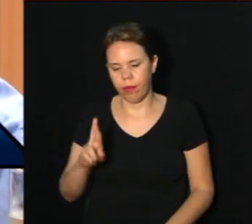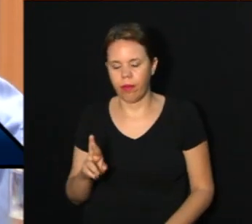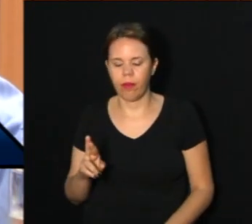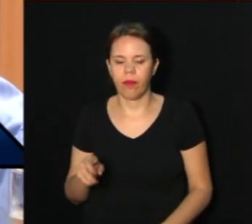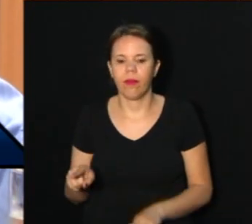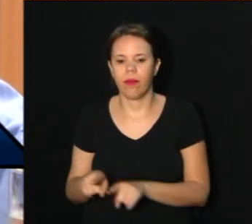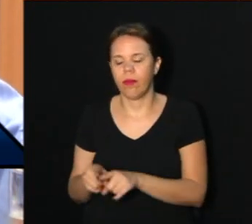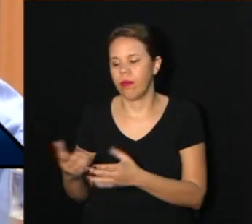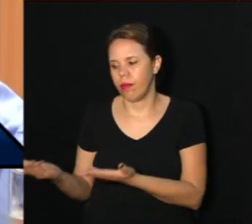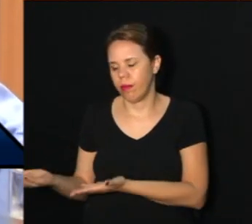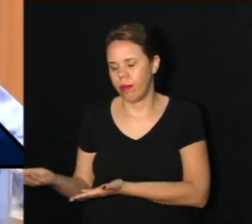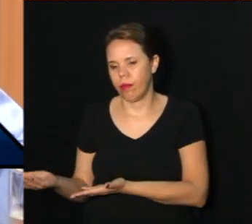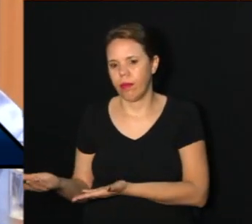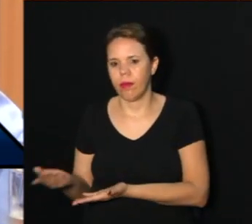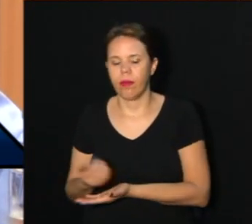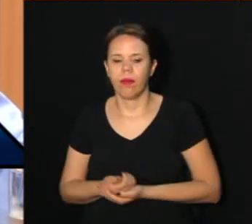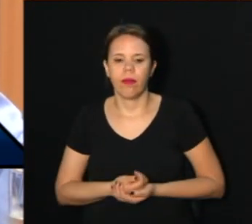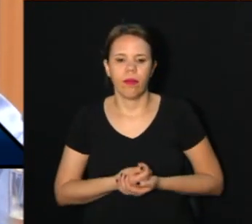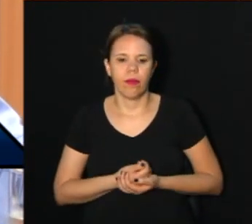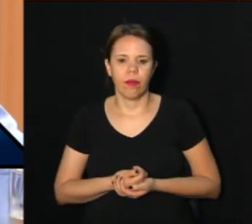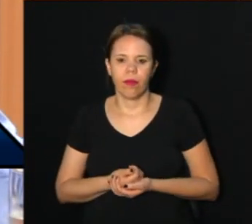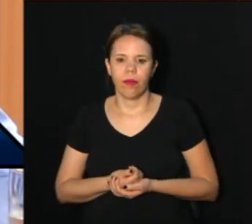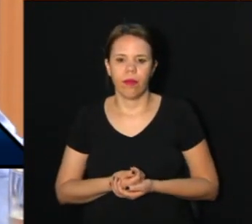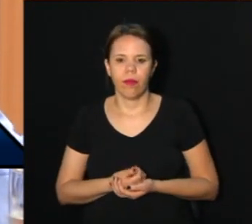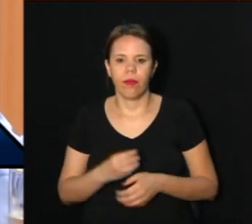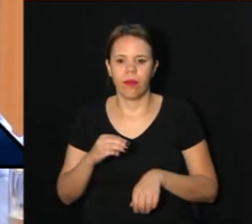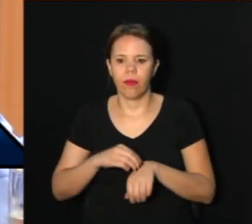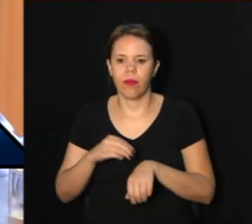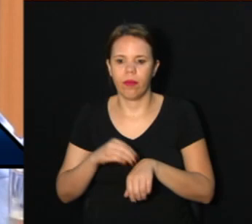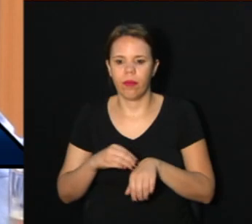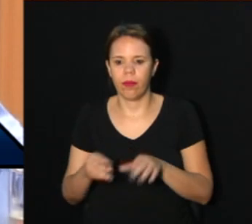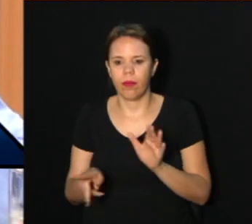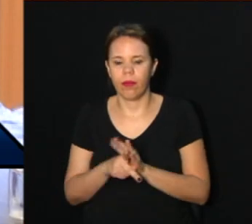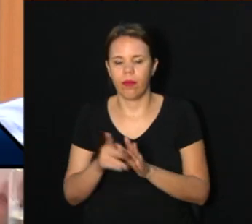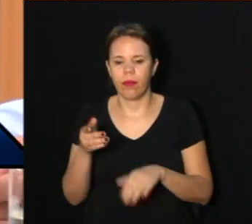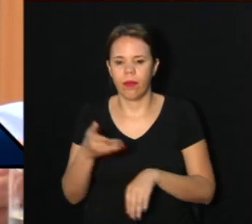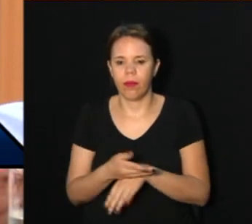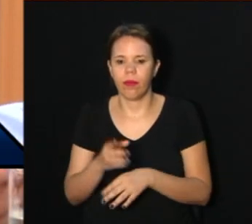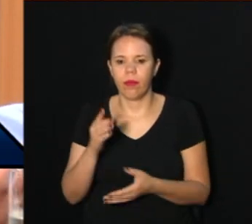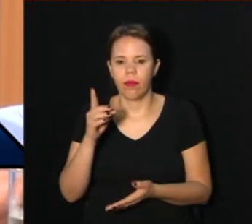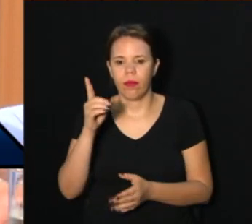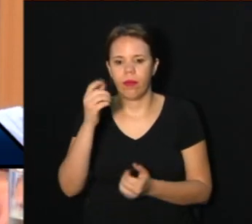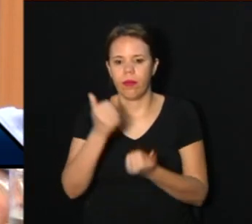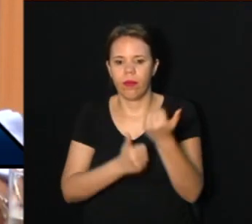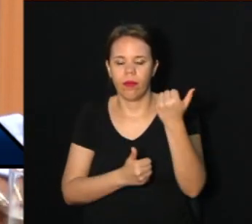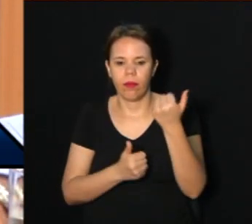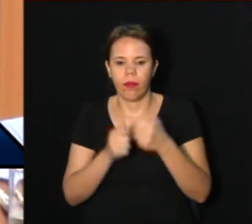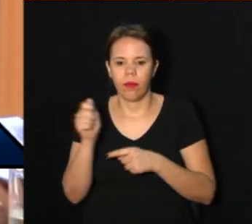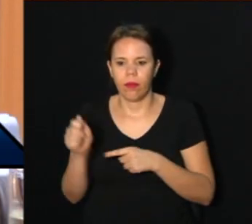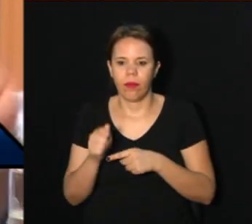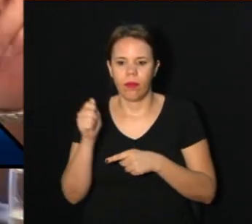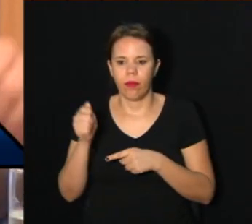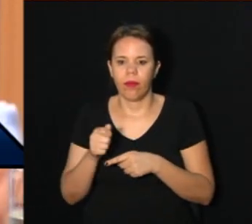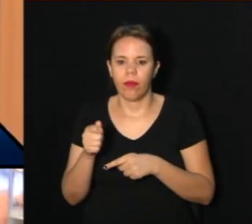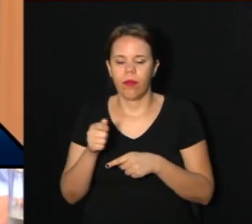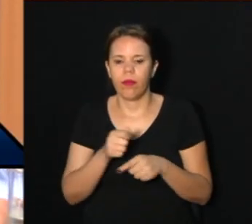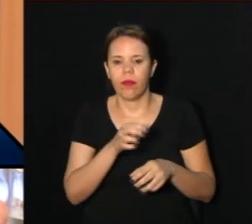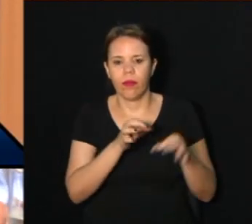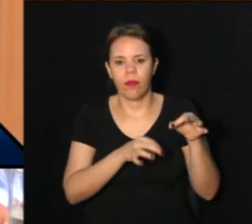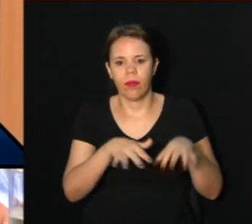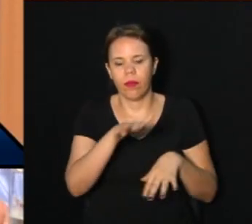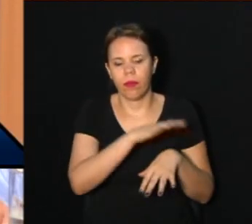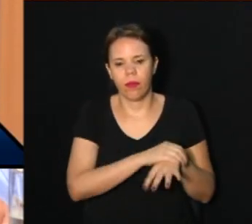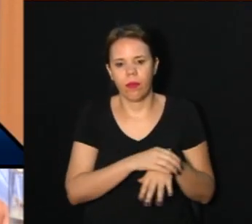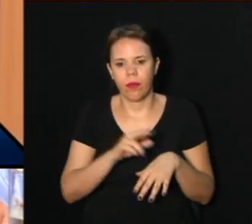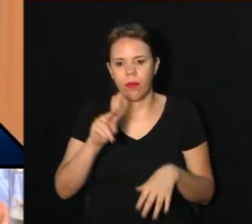sequência, ao membro da diretoria da Associação dos Procuradores, Henrique Sub, lembrando a todos